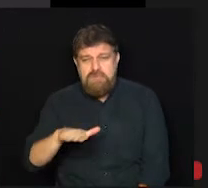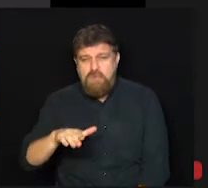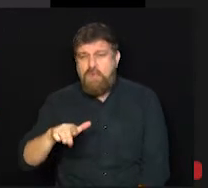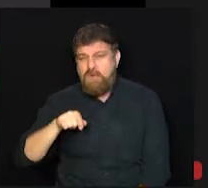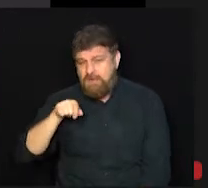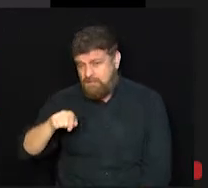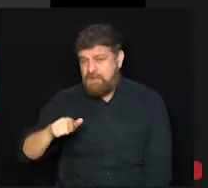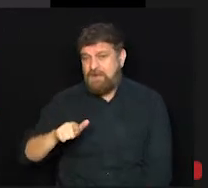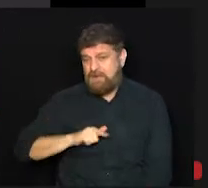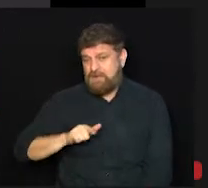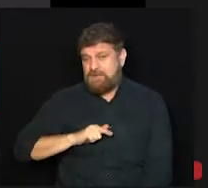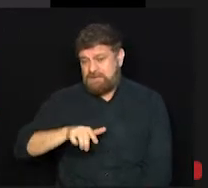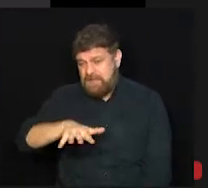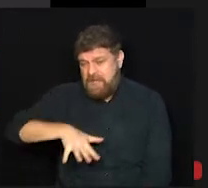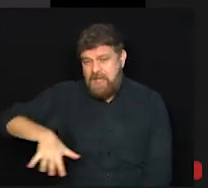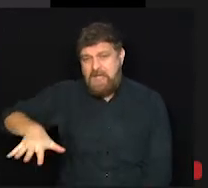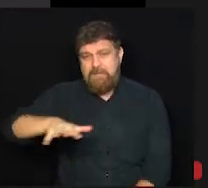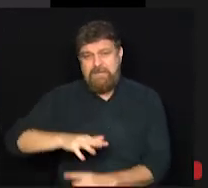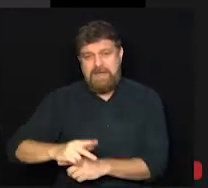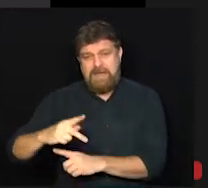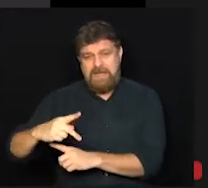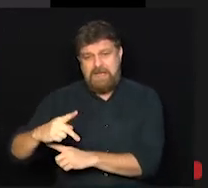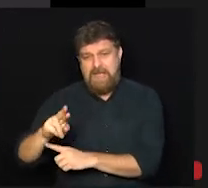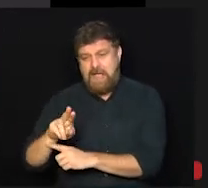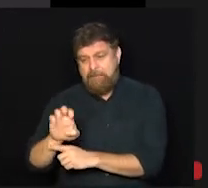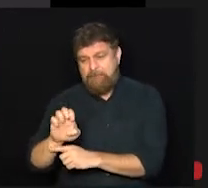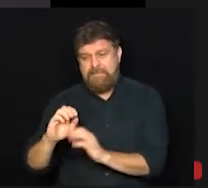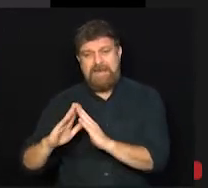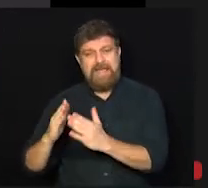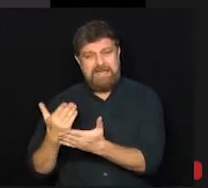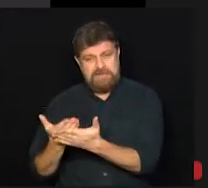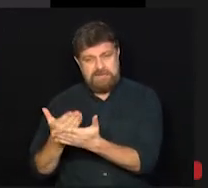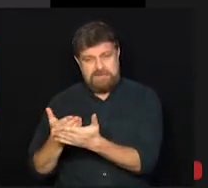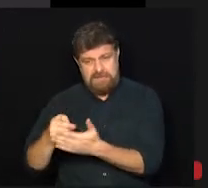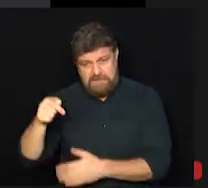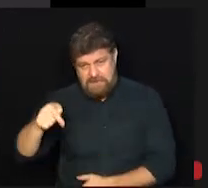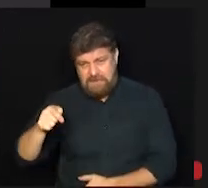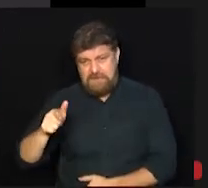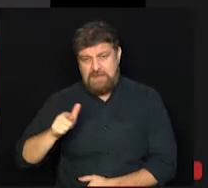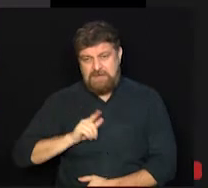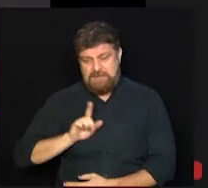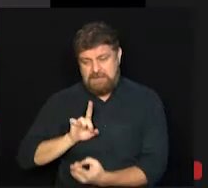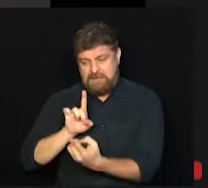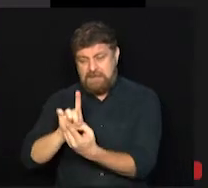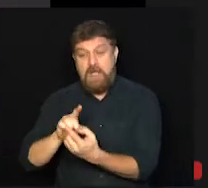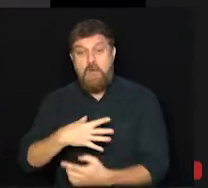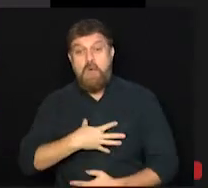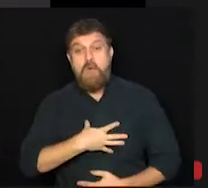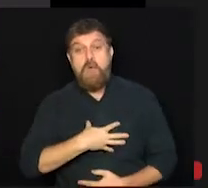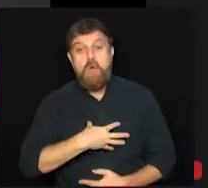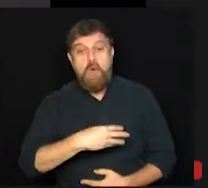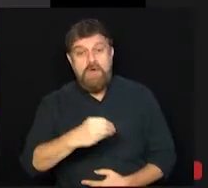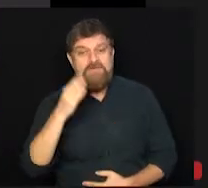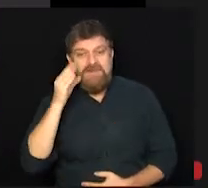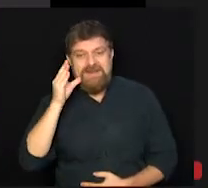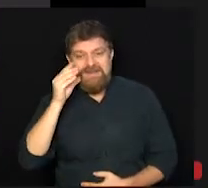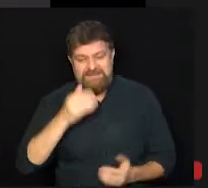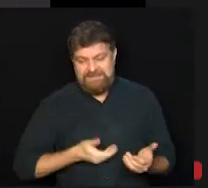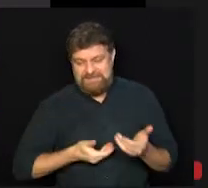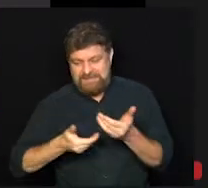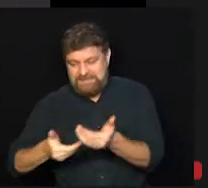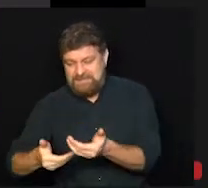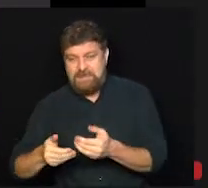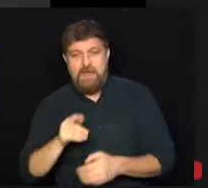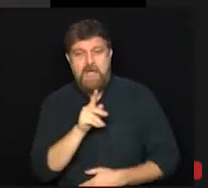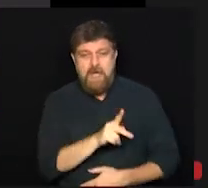nós temos uma área pré-escola, que é onde a gente atende aos filhos de funcionários e professores